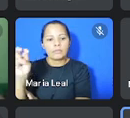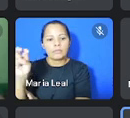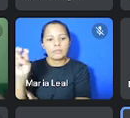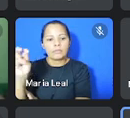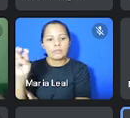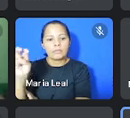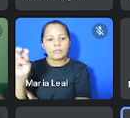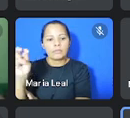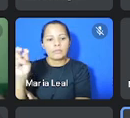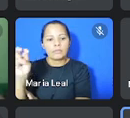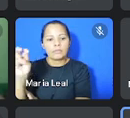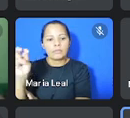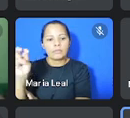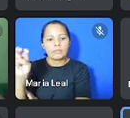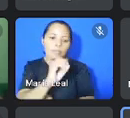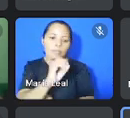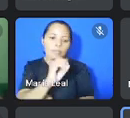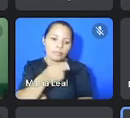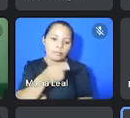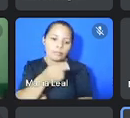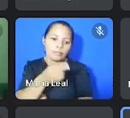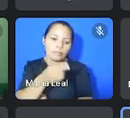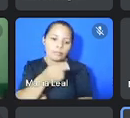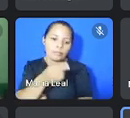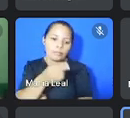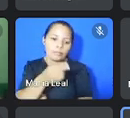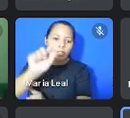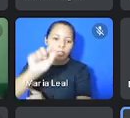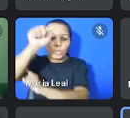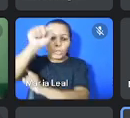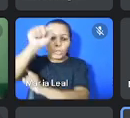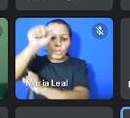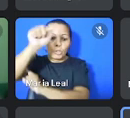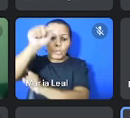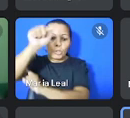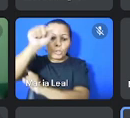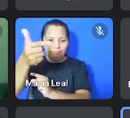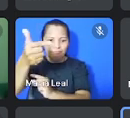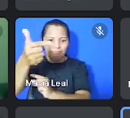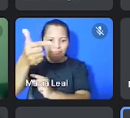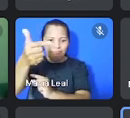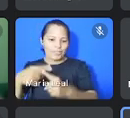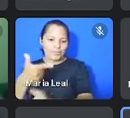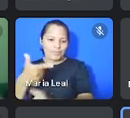0,95 ao quadrado vezes 200.